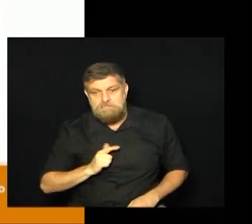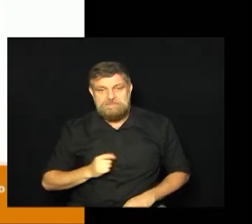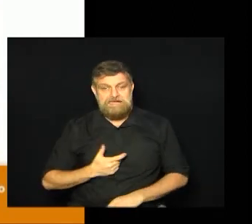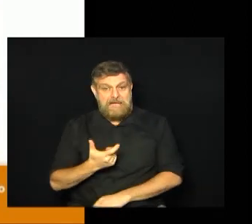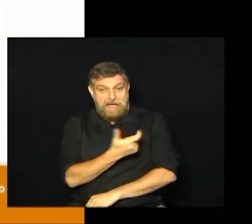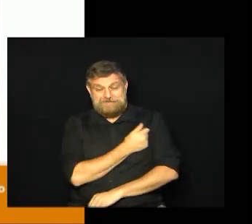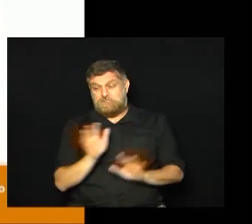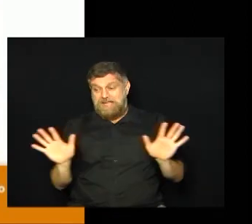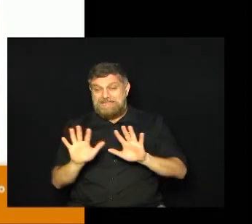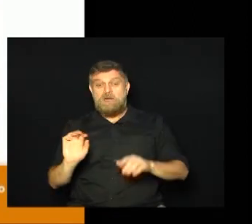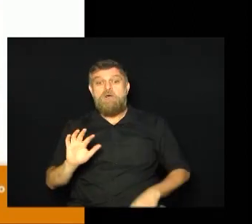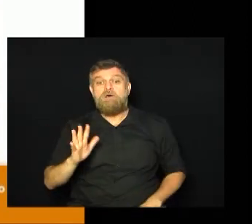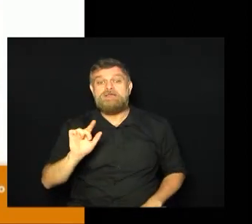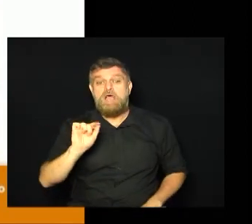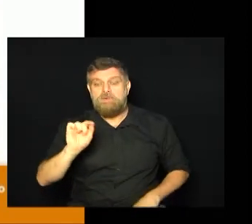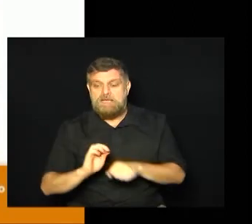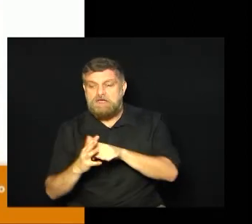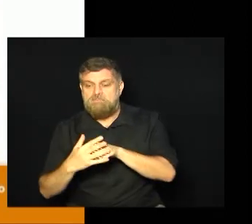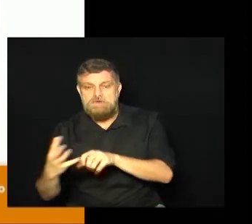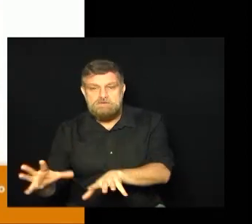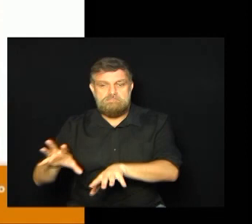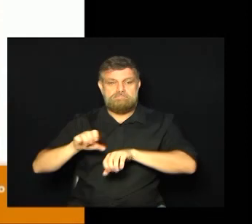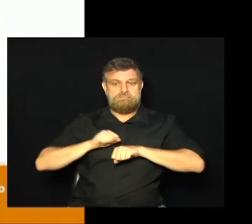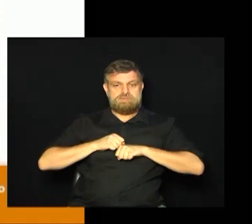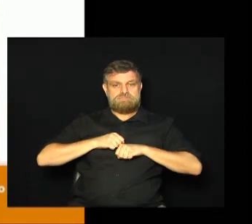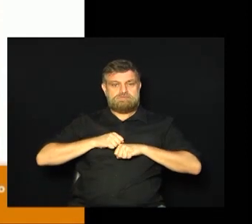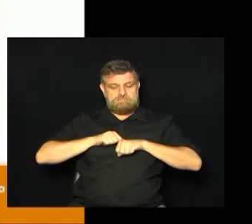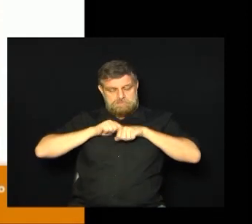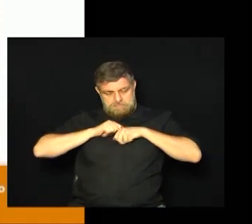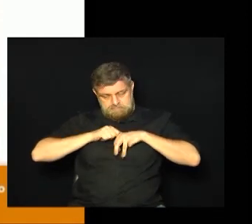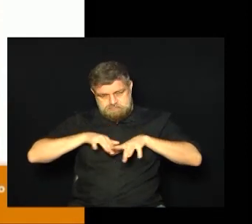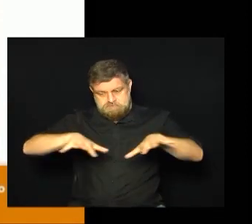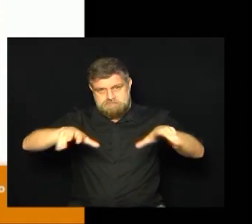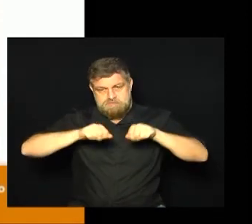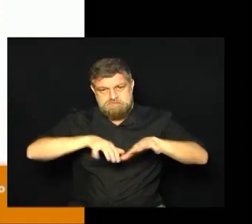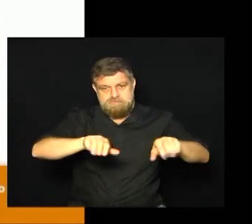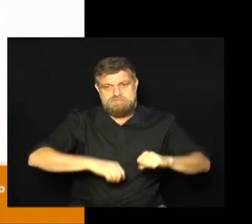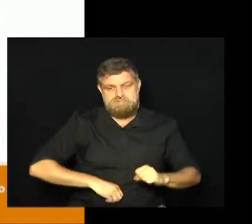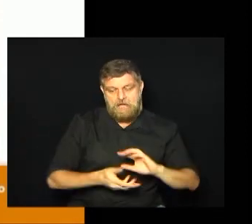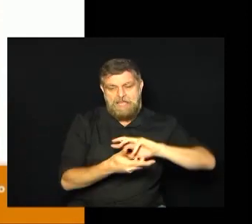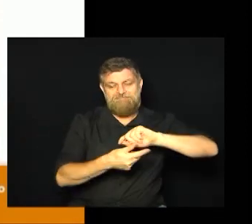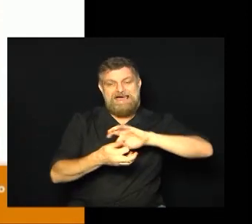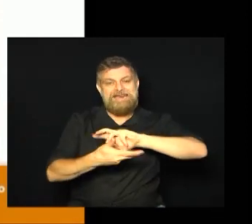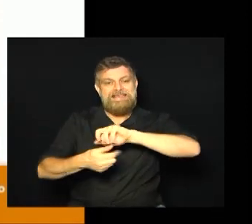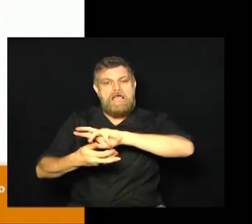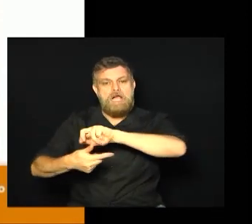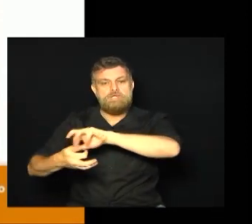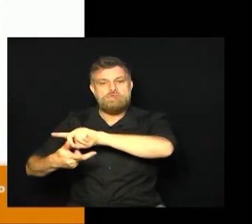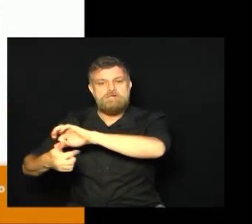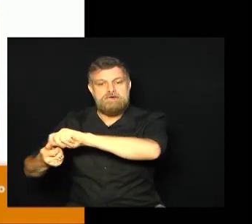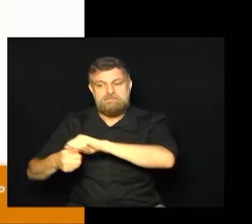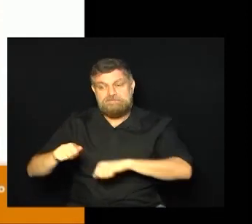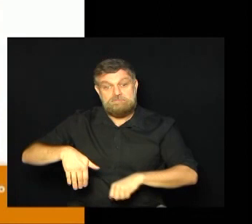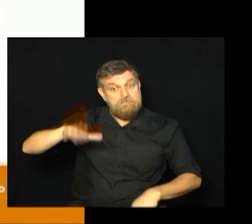a vacina gera oportunidades para o vírus se multiplicar e produzir uma mutação variante que pode ser ainda